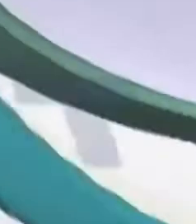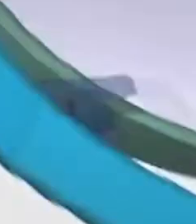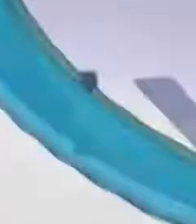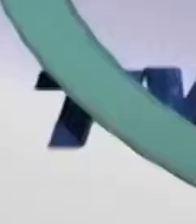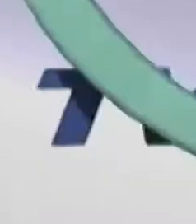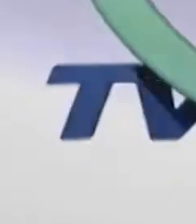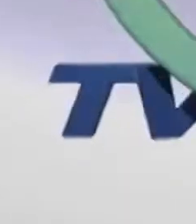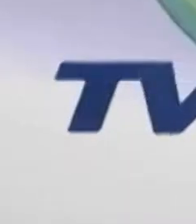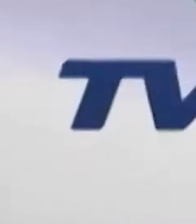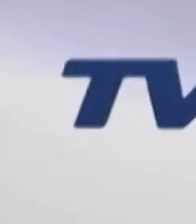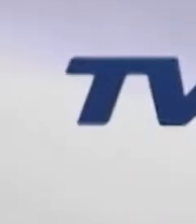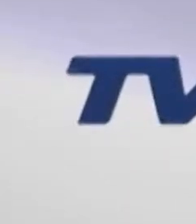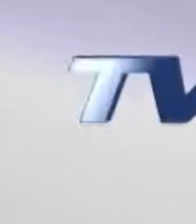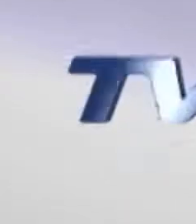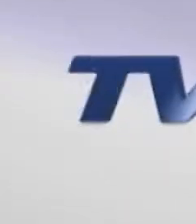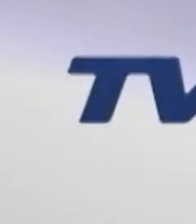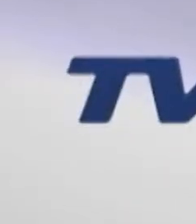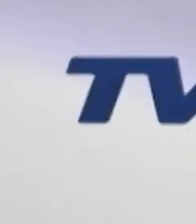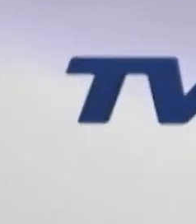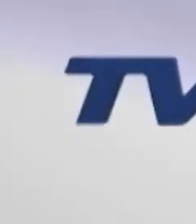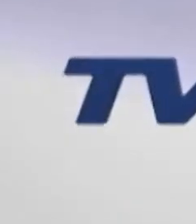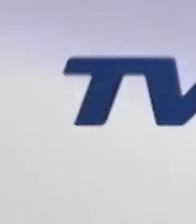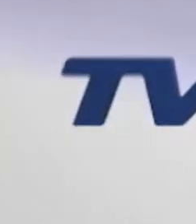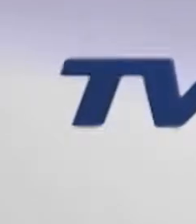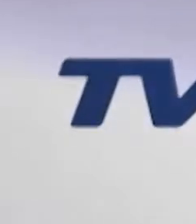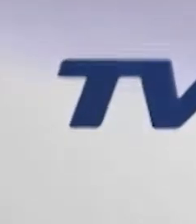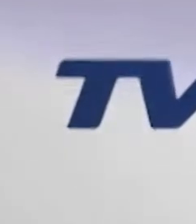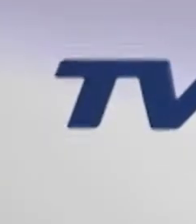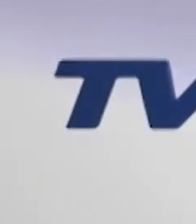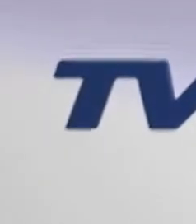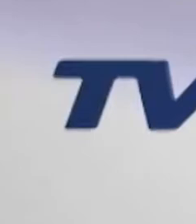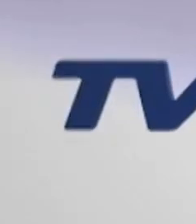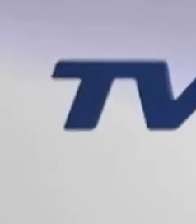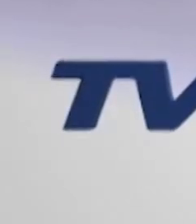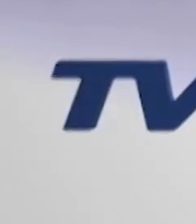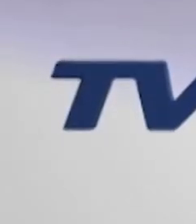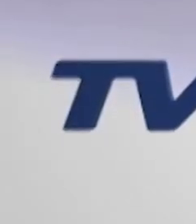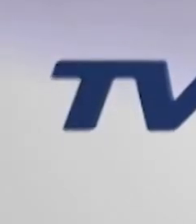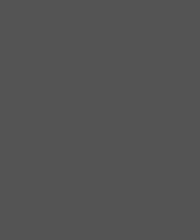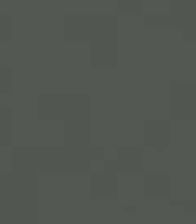TV Fortaleza, a emissora da Casa do Povo.